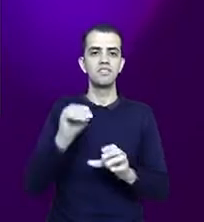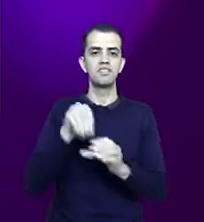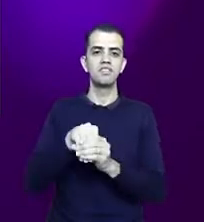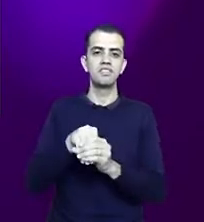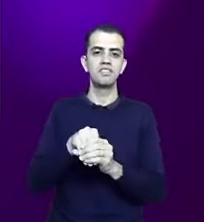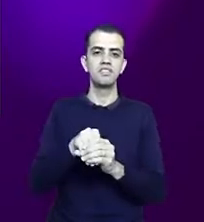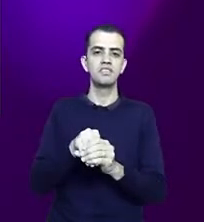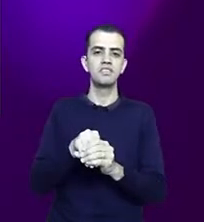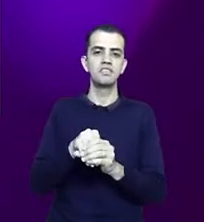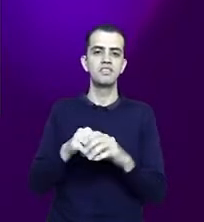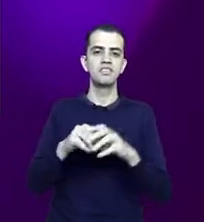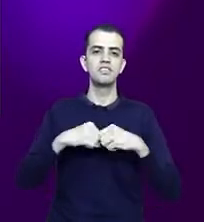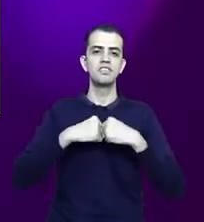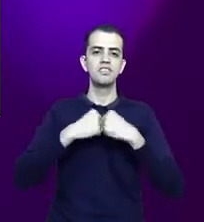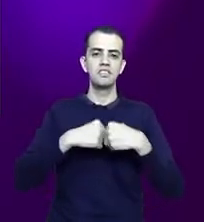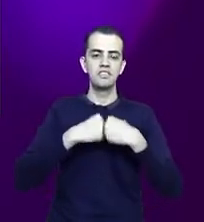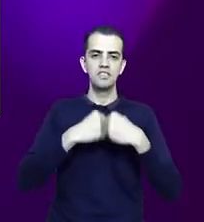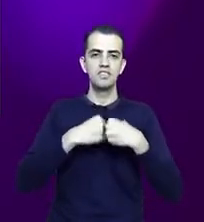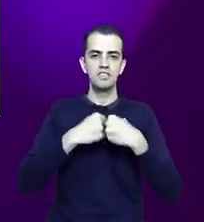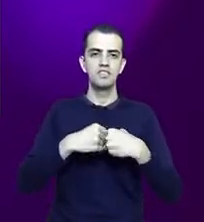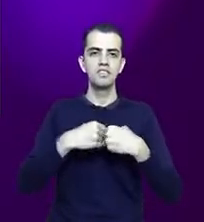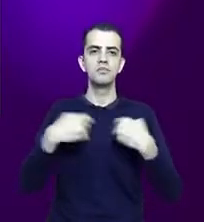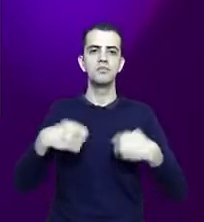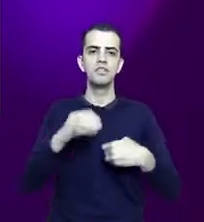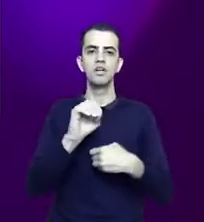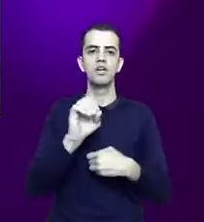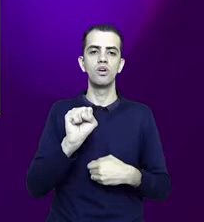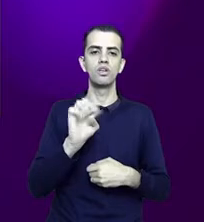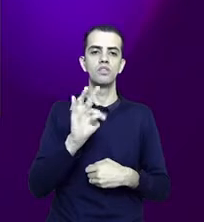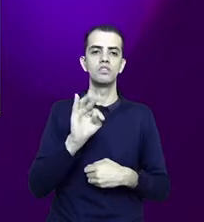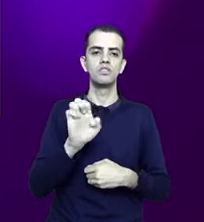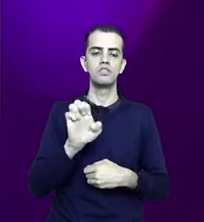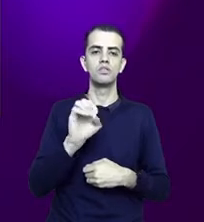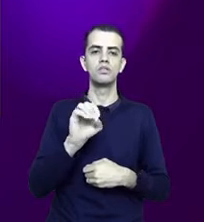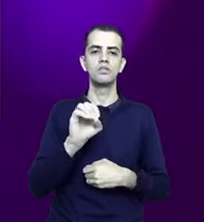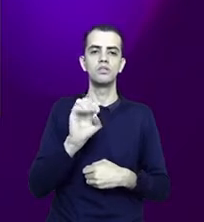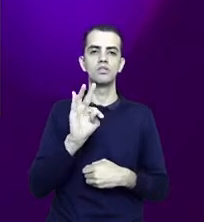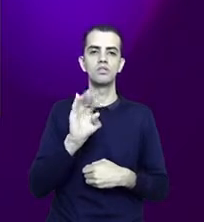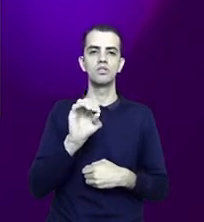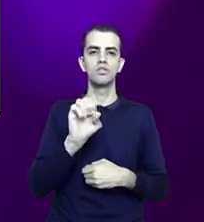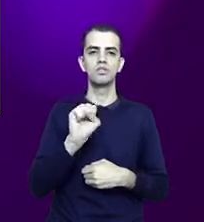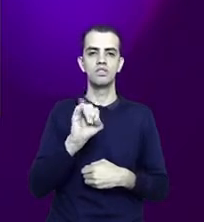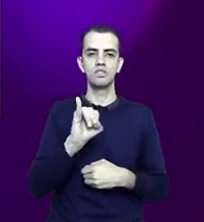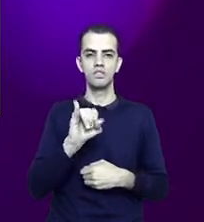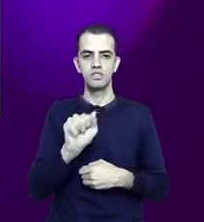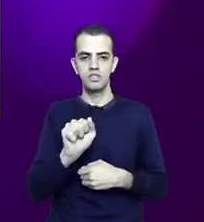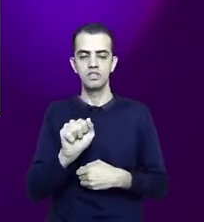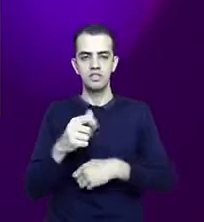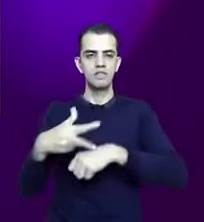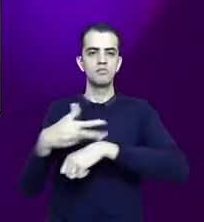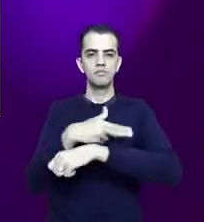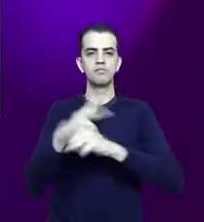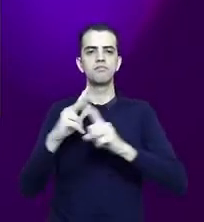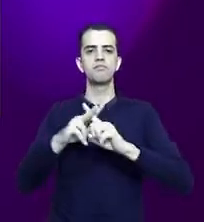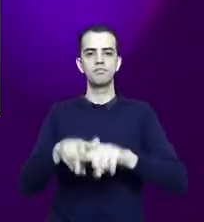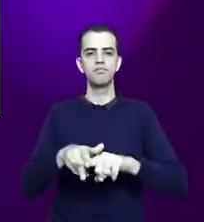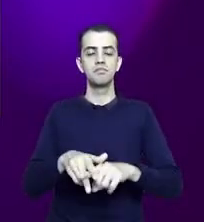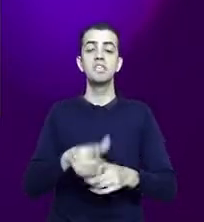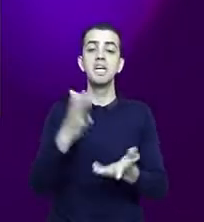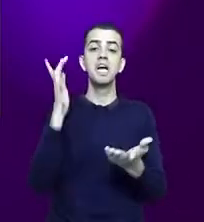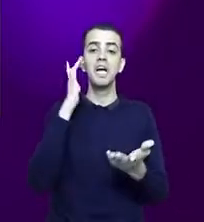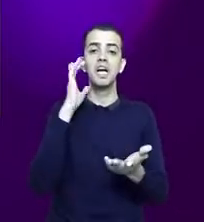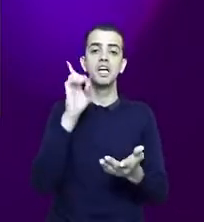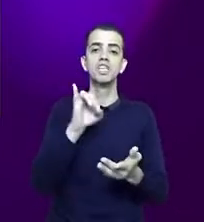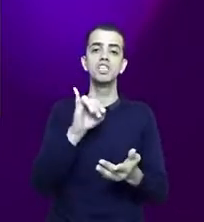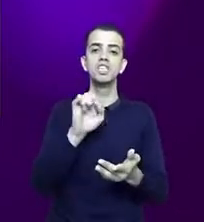aí a gente teria que fazer uma osteotomia aí para correção. E aí, doutor Diego, o